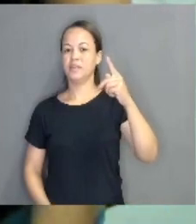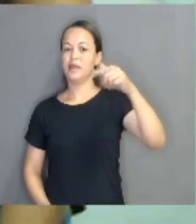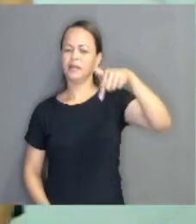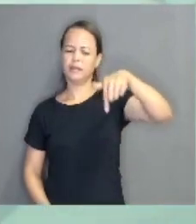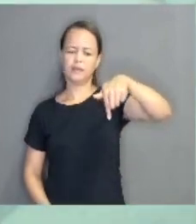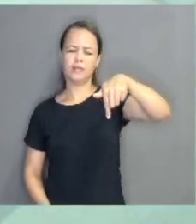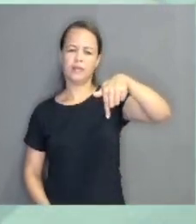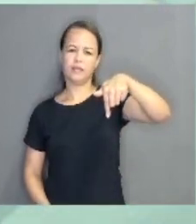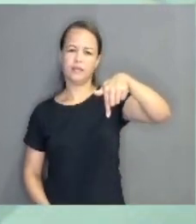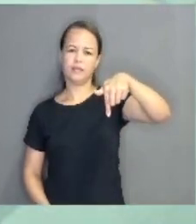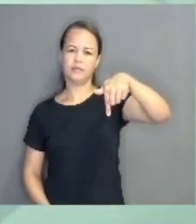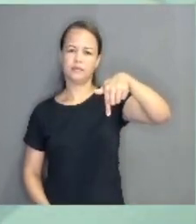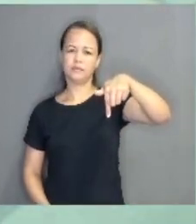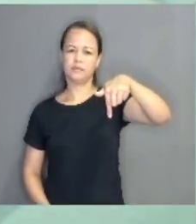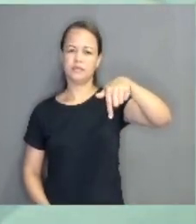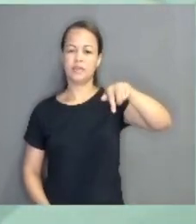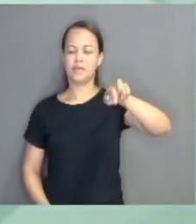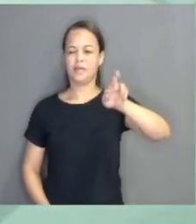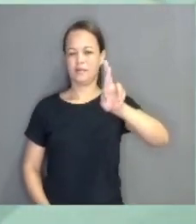Q,